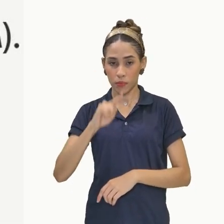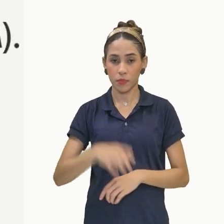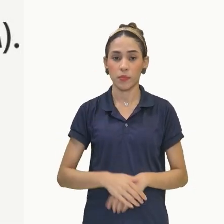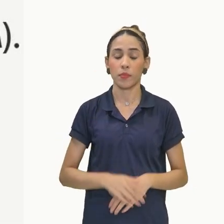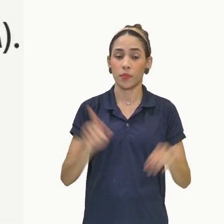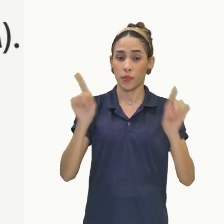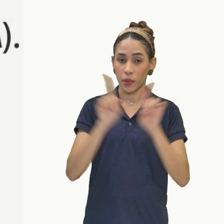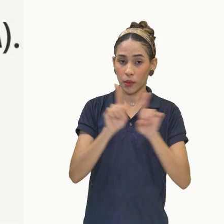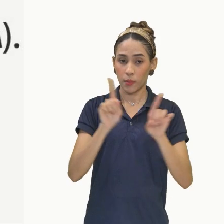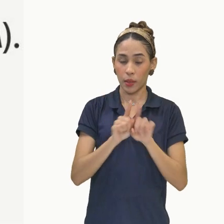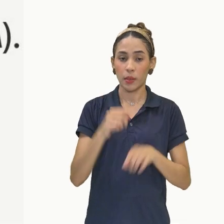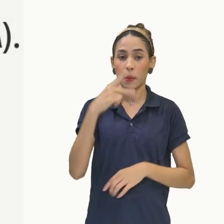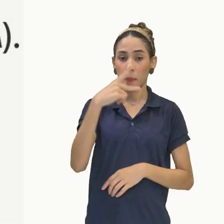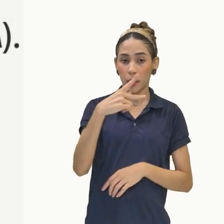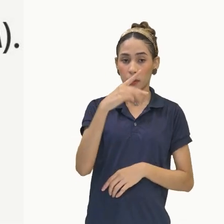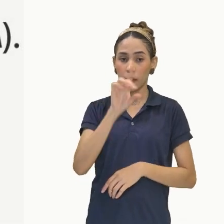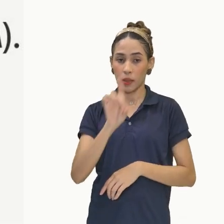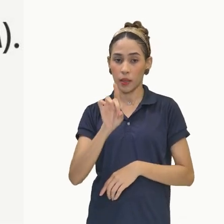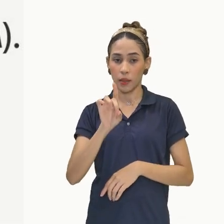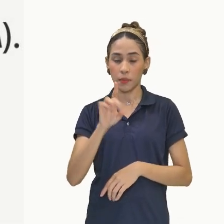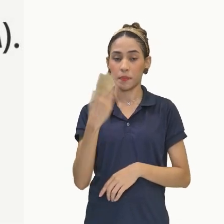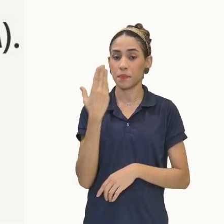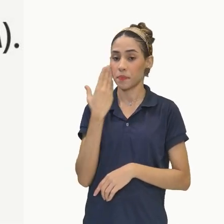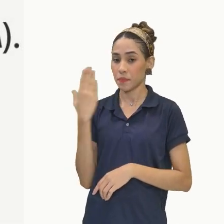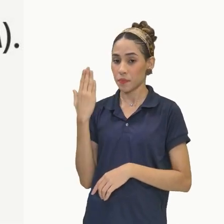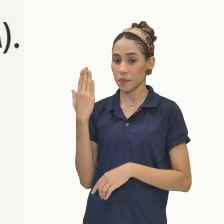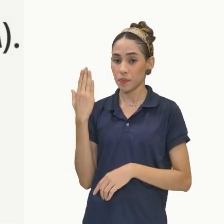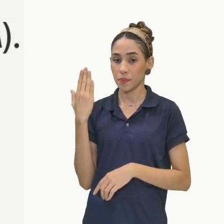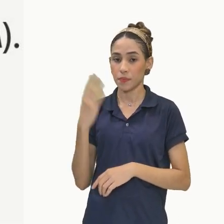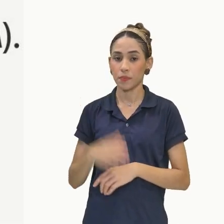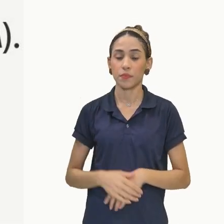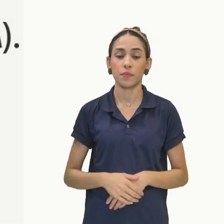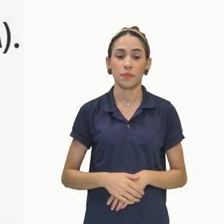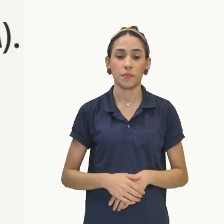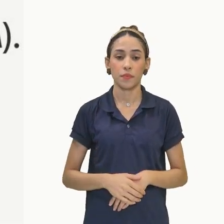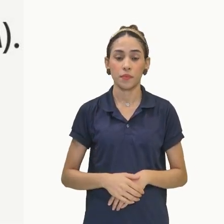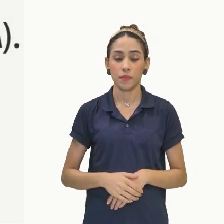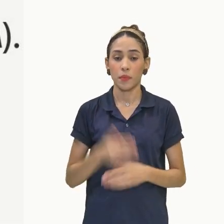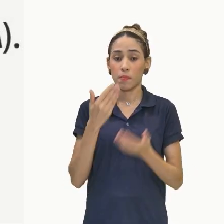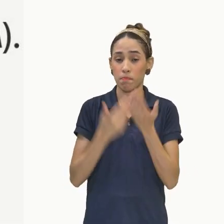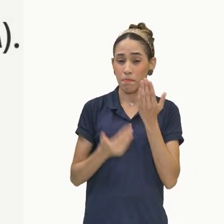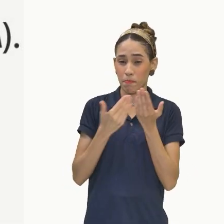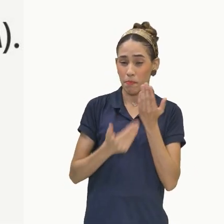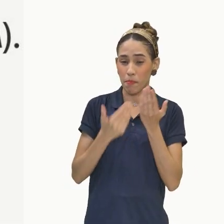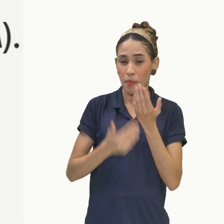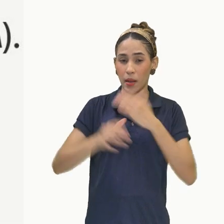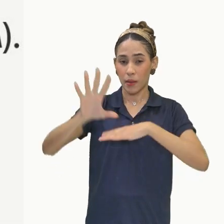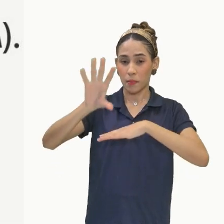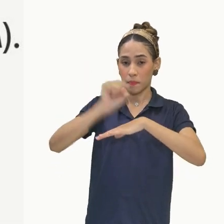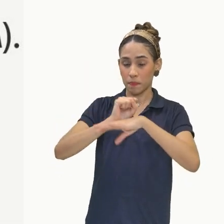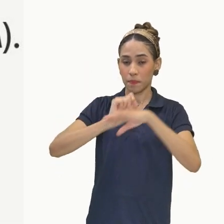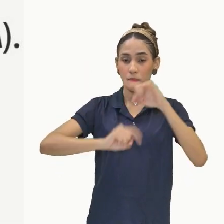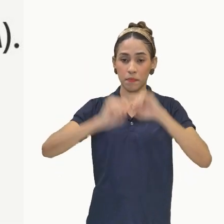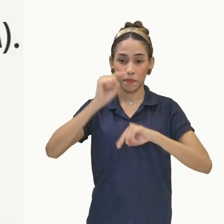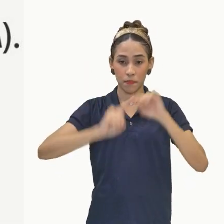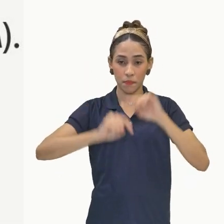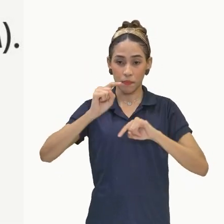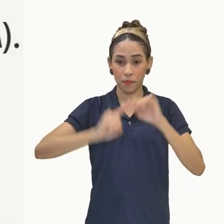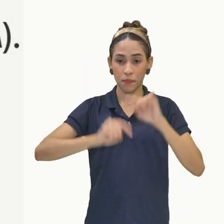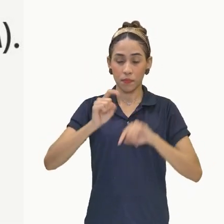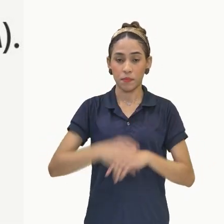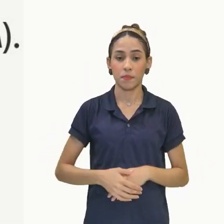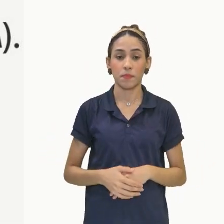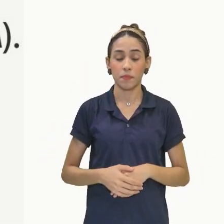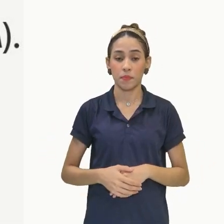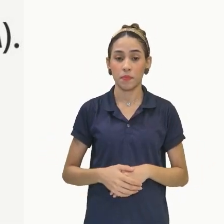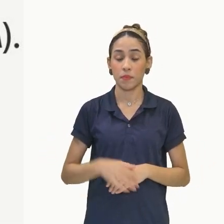dissipada. A potência dissipada é aquela potência que é perdida pelo receptor. Porque, coloque na sua